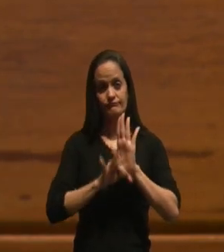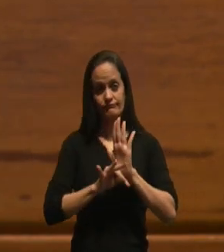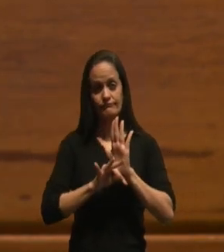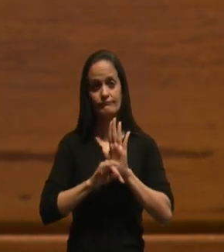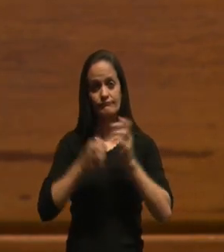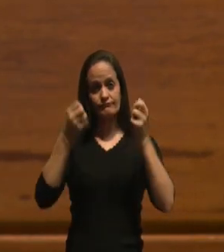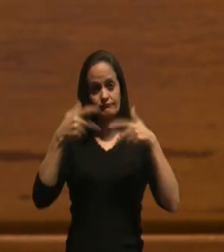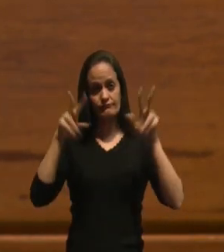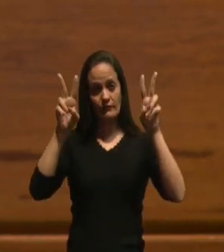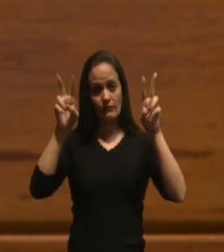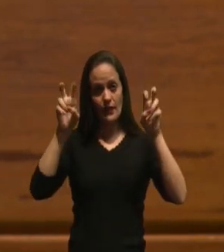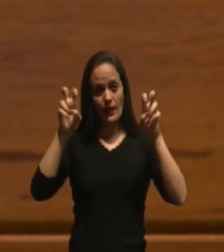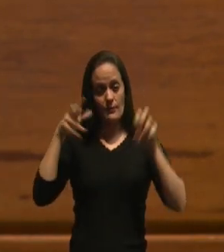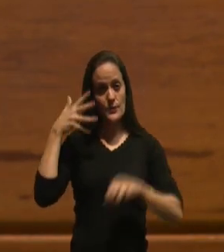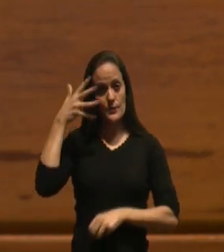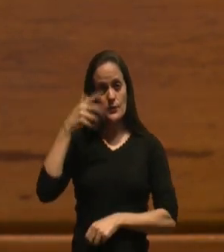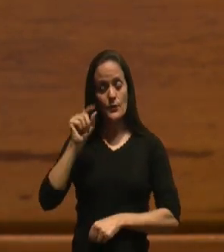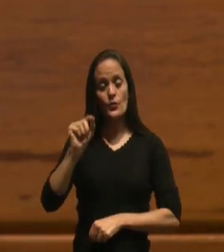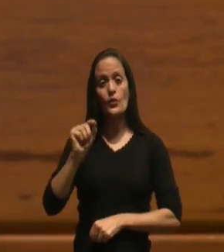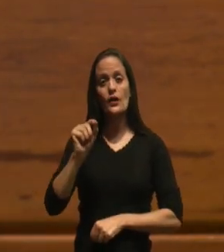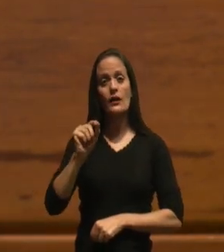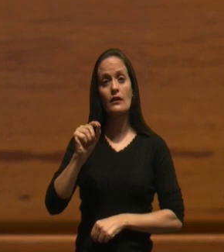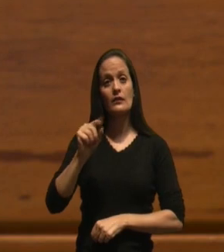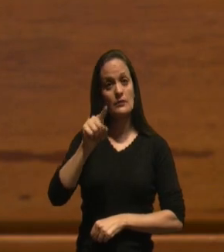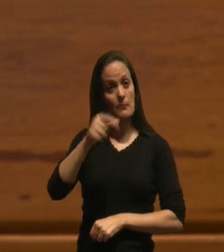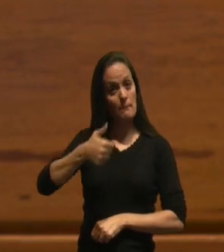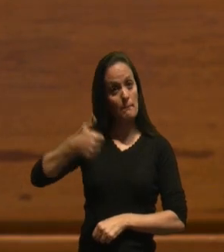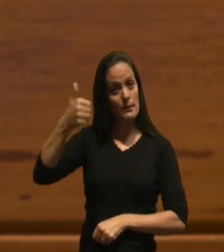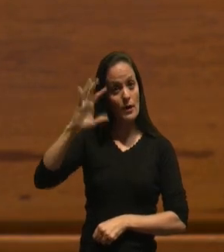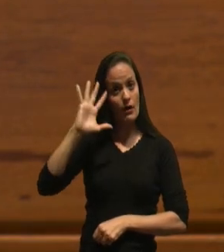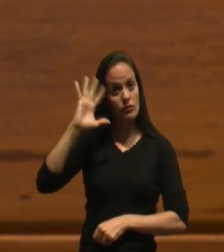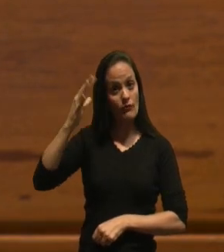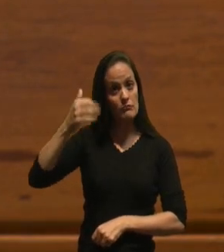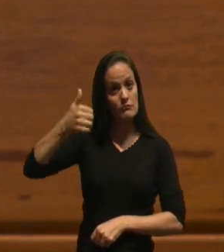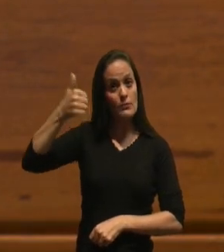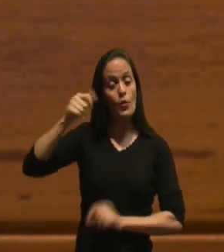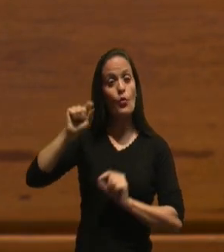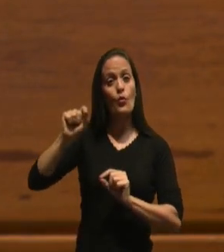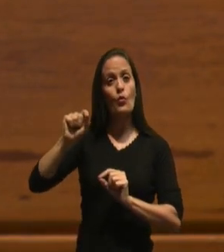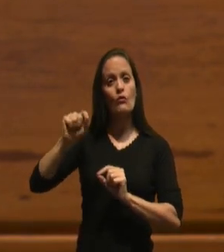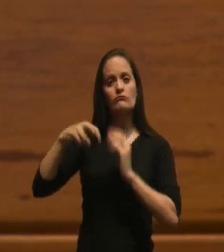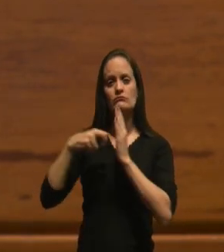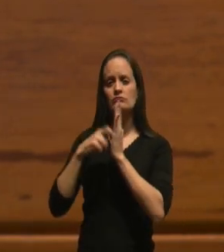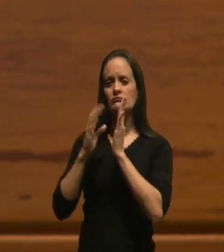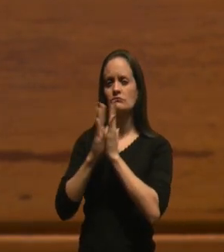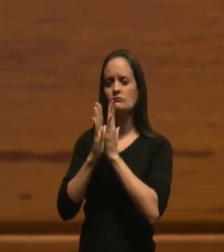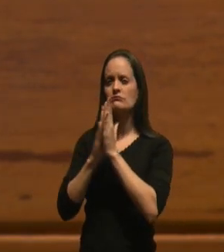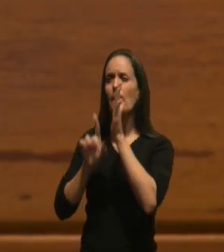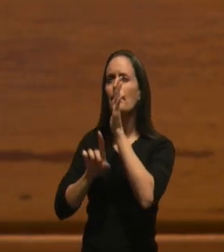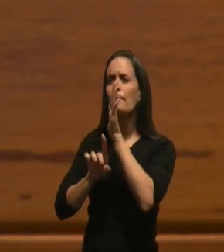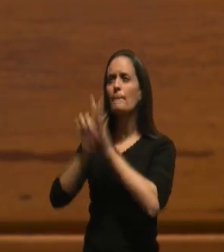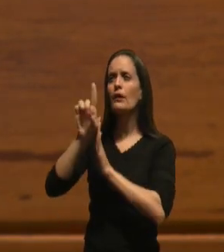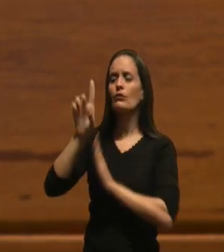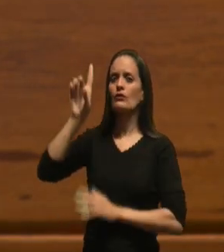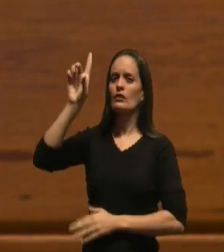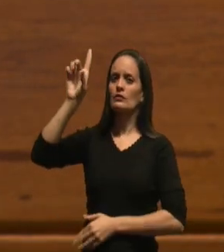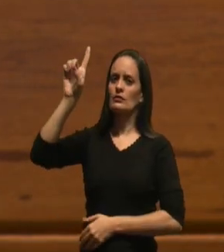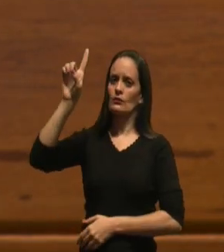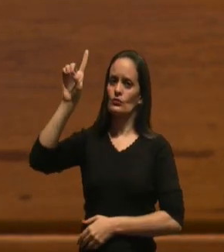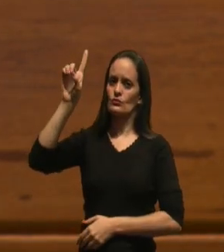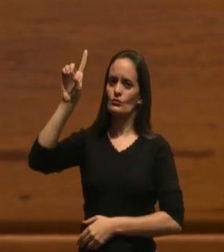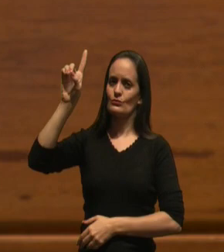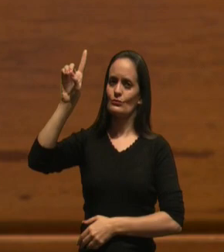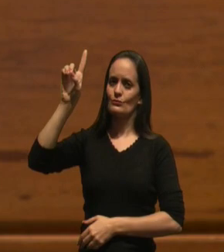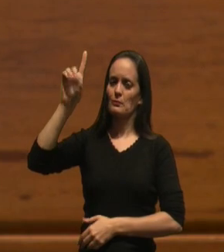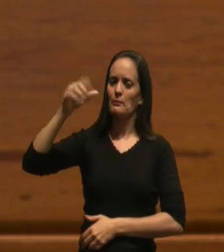Consulta primeiro a palavra do Senhor, seja aquilo que você estiver para decidir ou aquilo